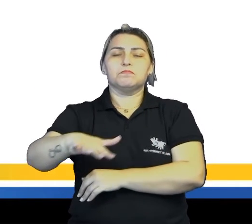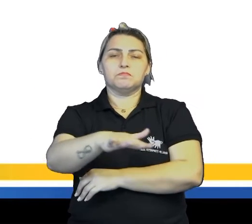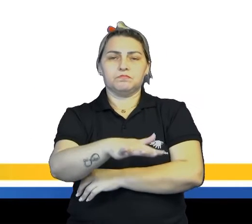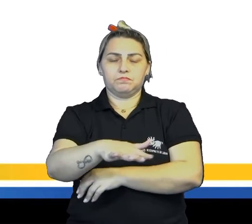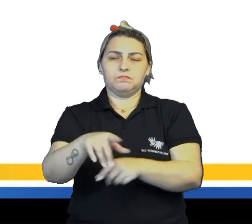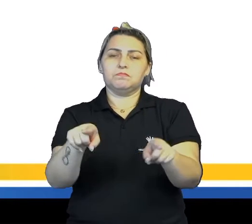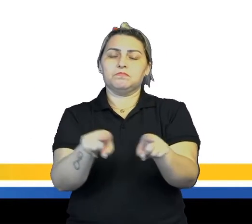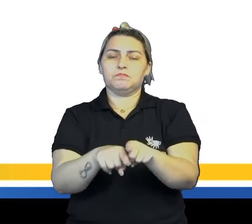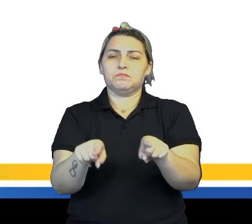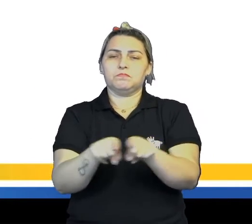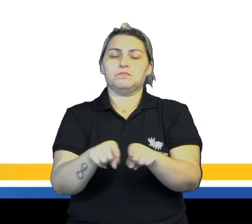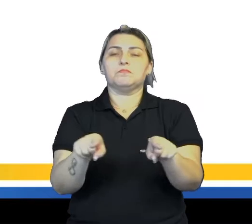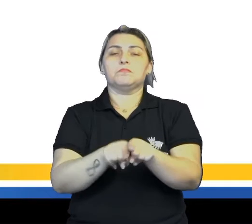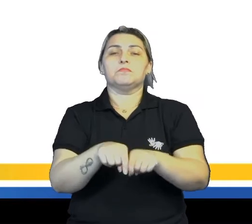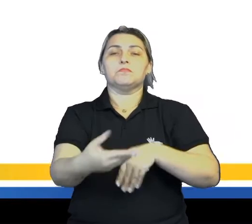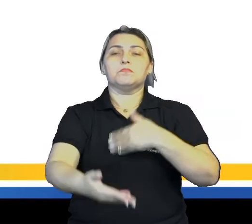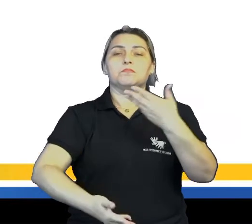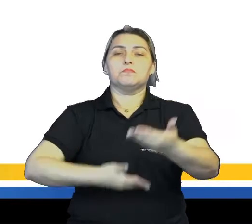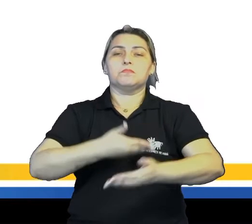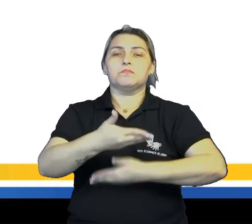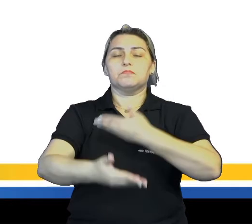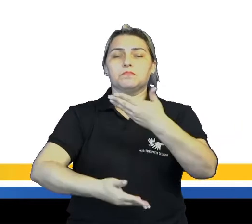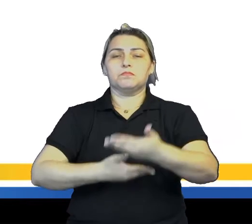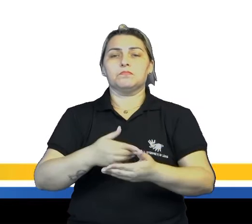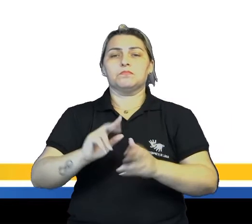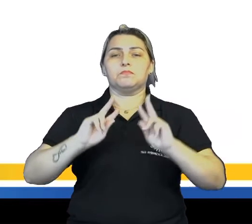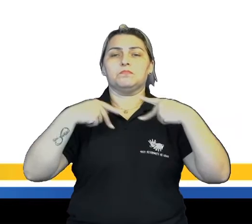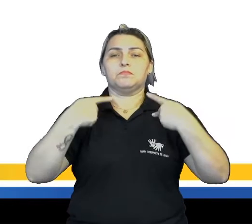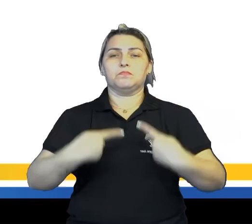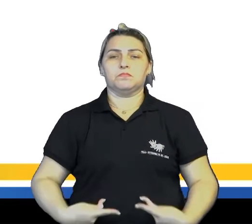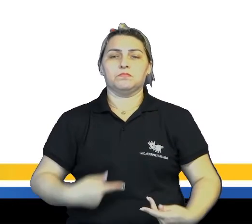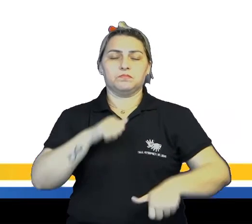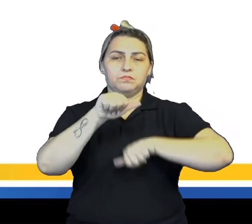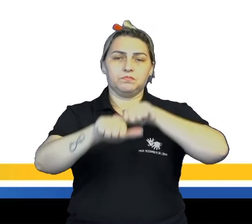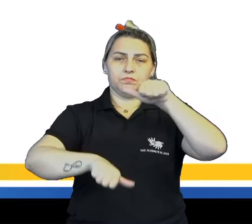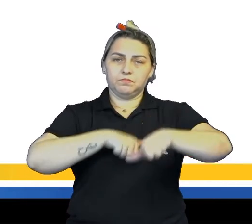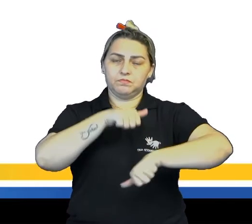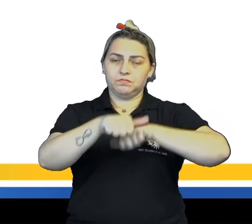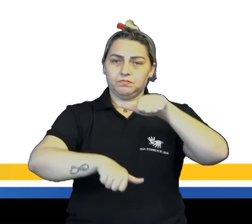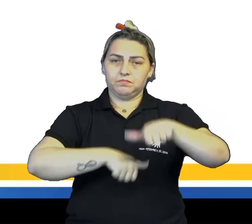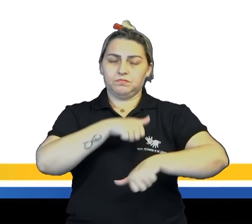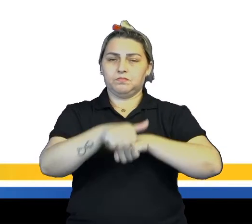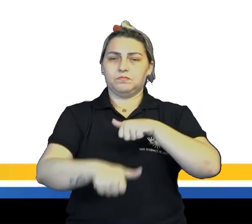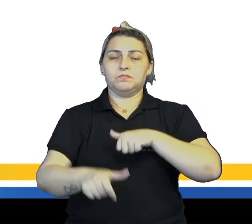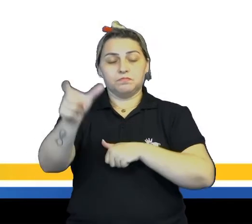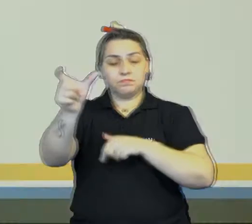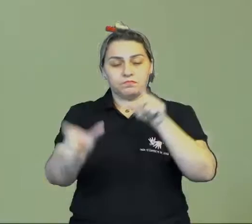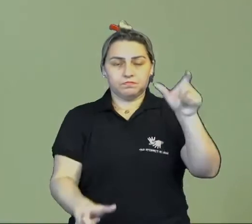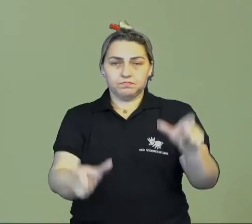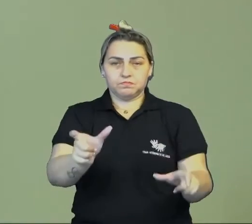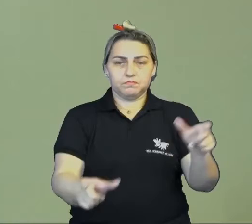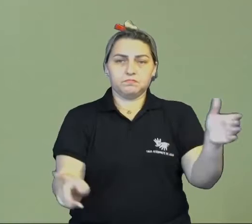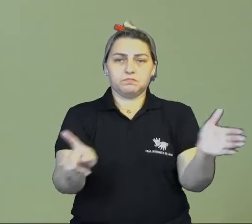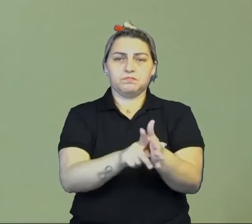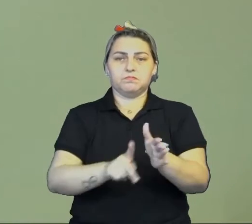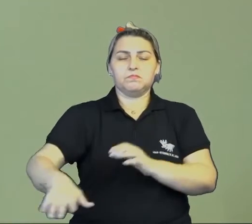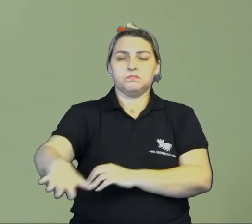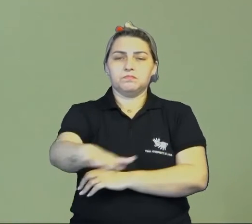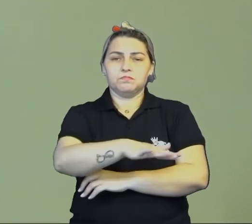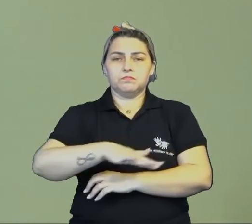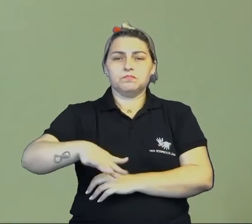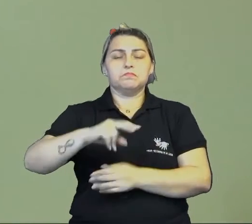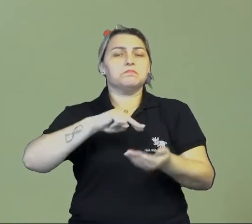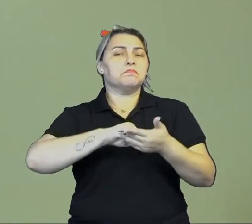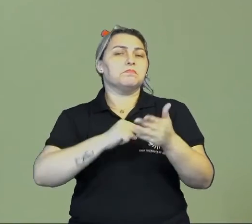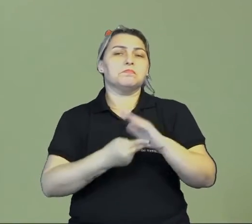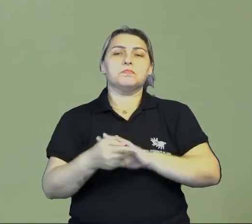meio dos processos interativos, o ser humano se transforma num sujeito social. Isso implica dizer